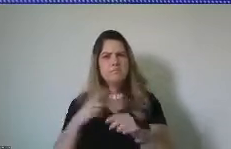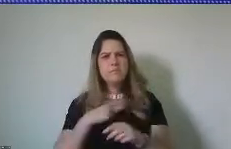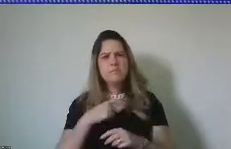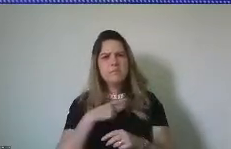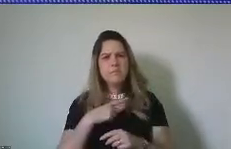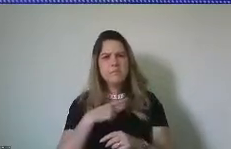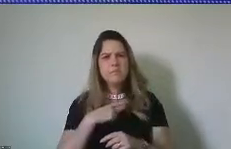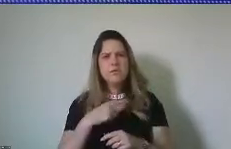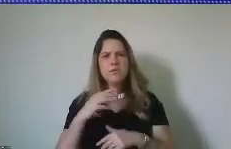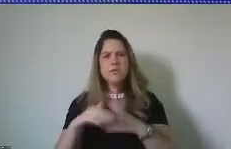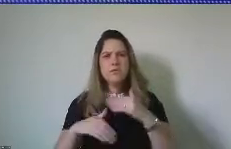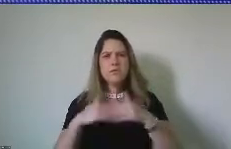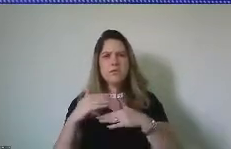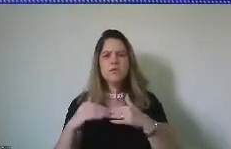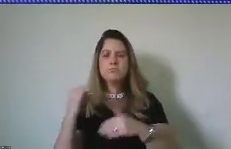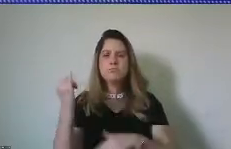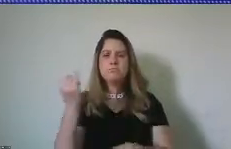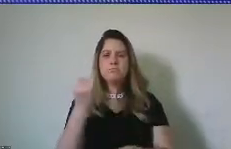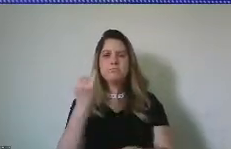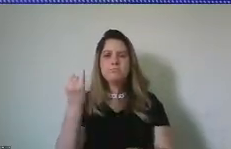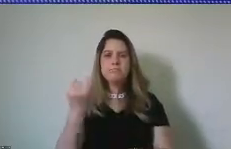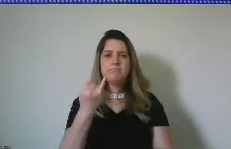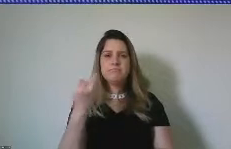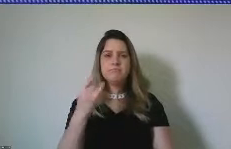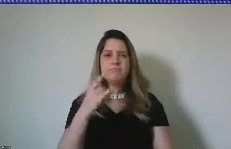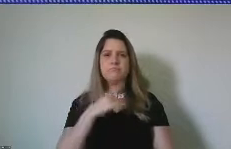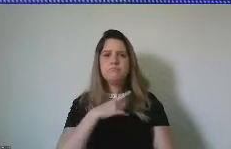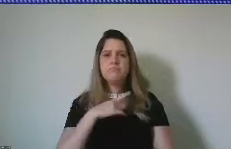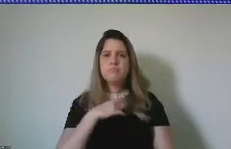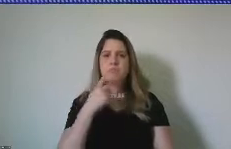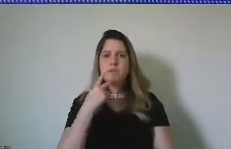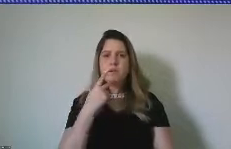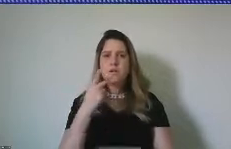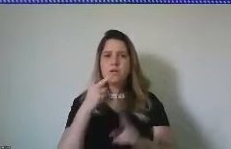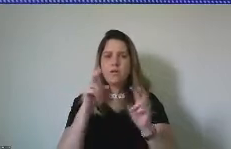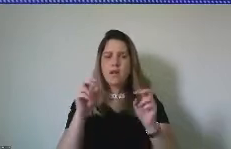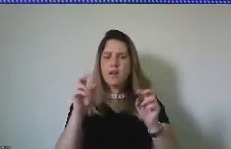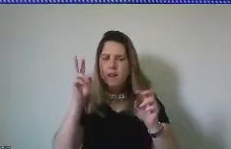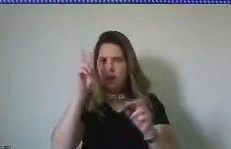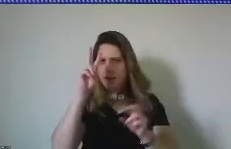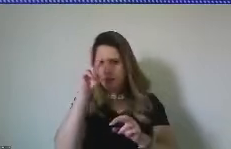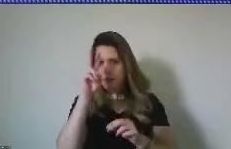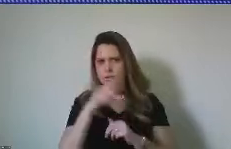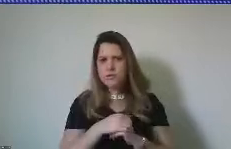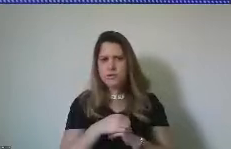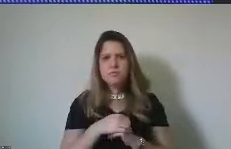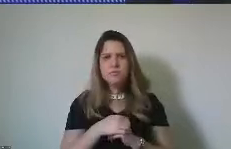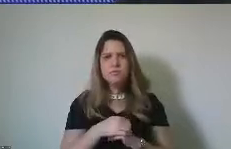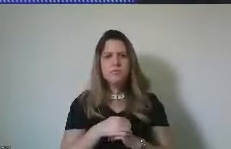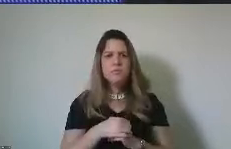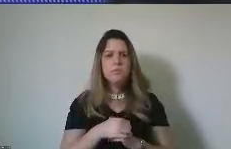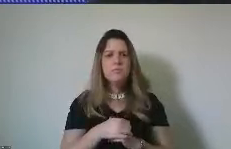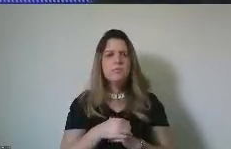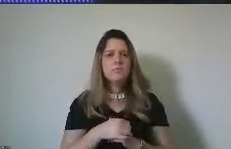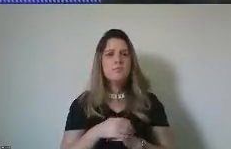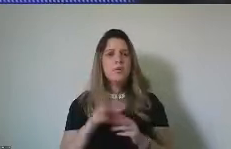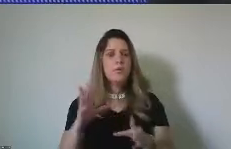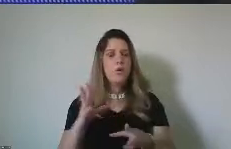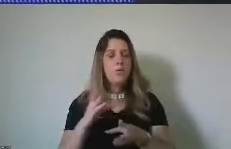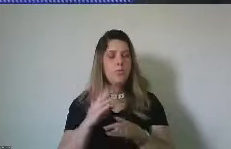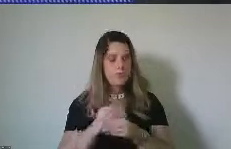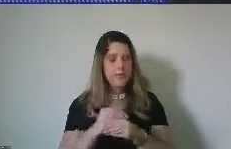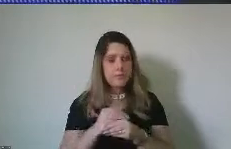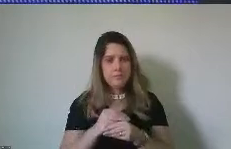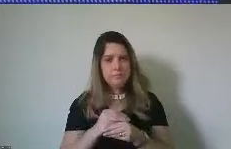importante sobre o que você falou sobre preços e se alguma complementar aquilo